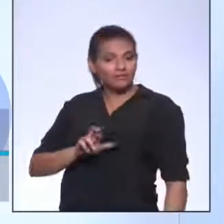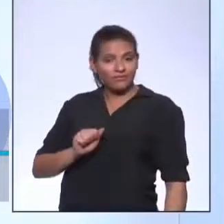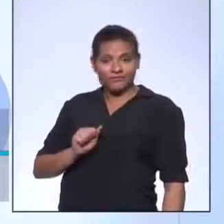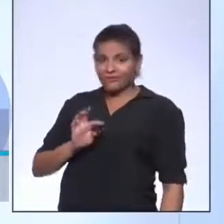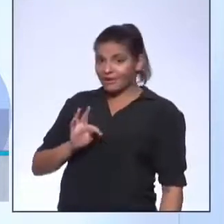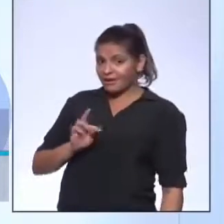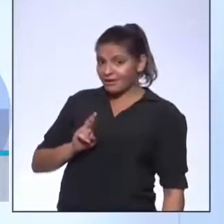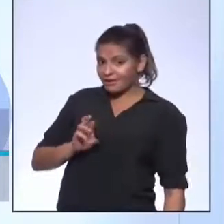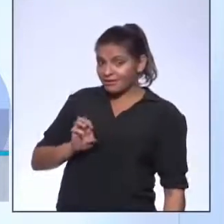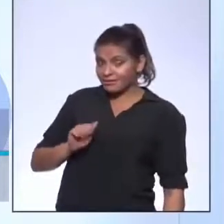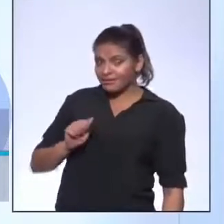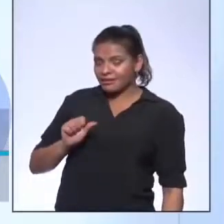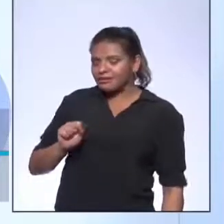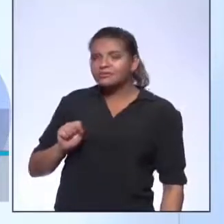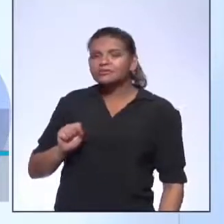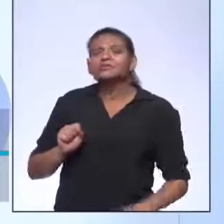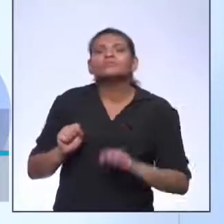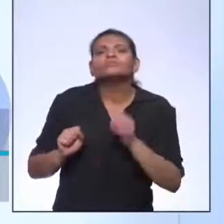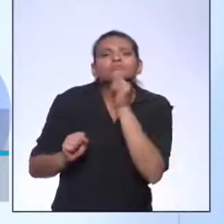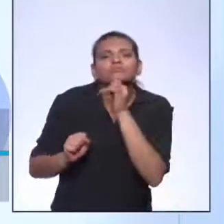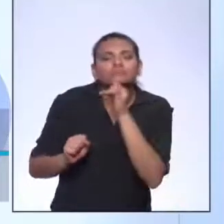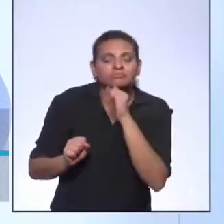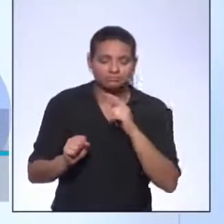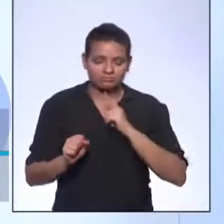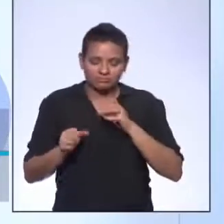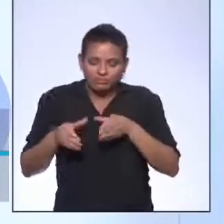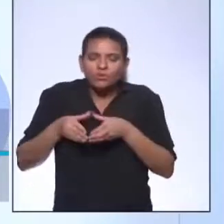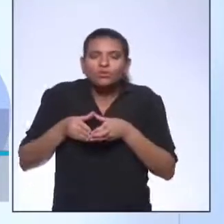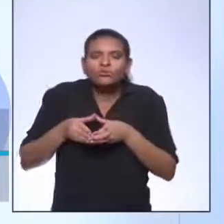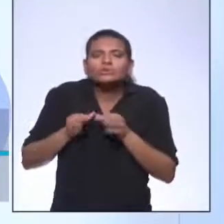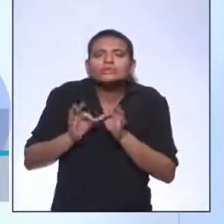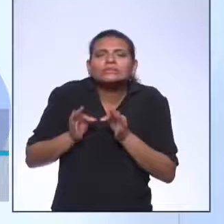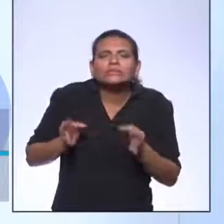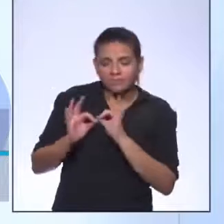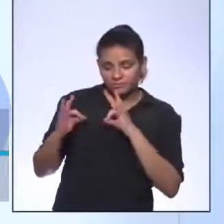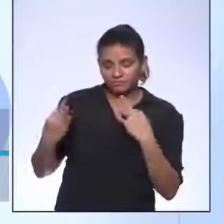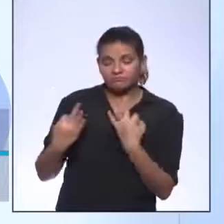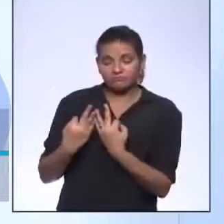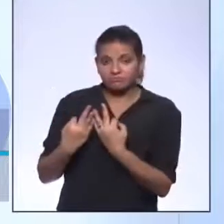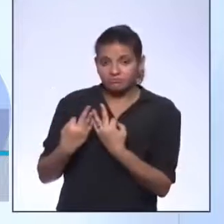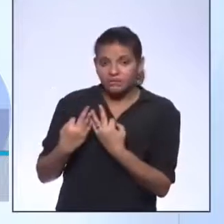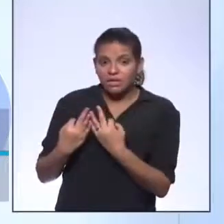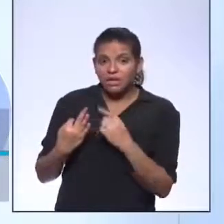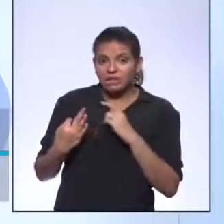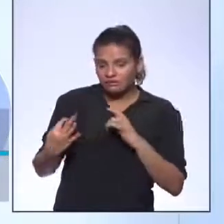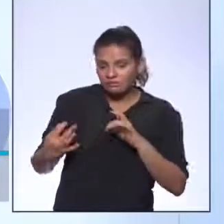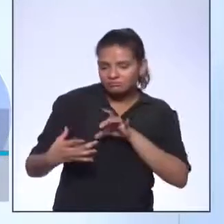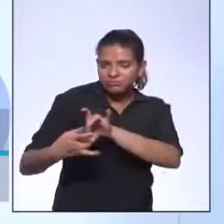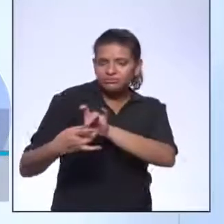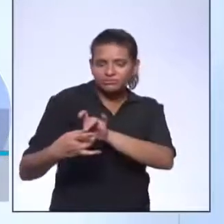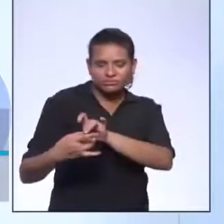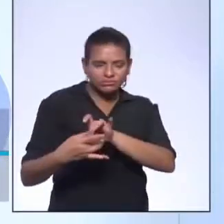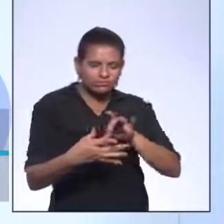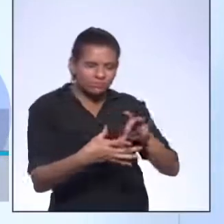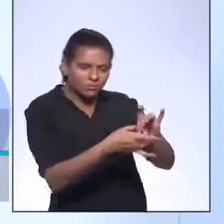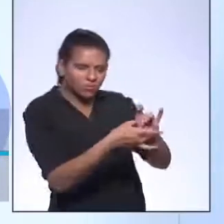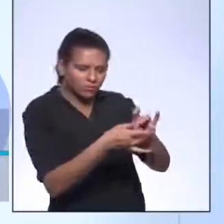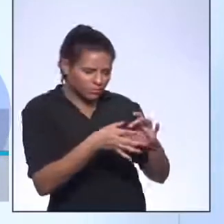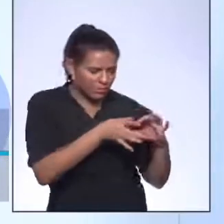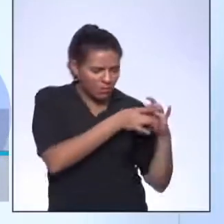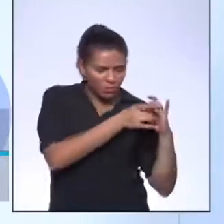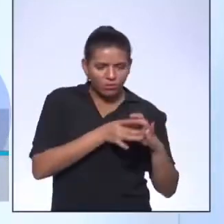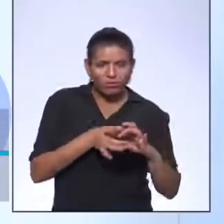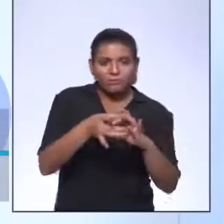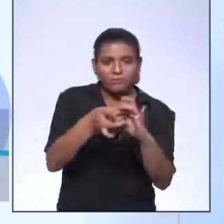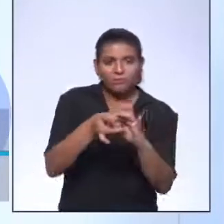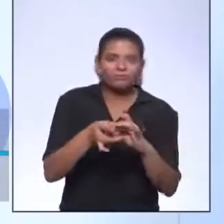comunidades maiores. Então, vocês imaginem, ó, os guenos, que eram comunidades menores, começam a criar alianças, eles vão se juntando